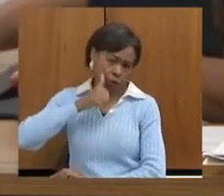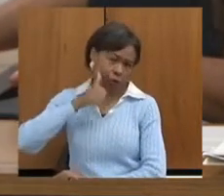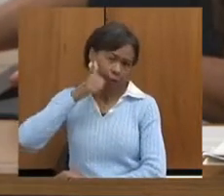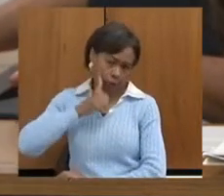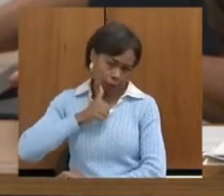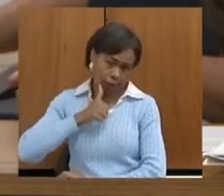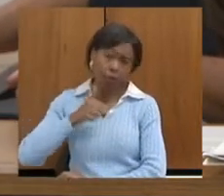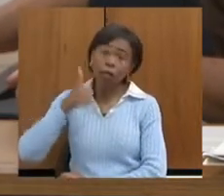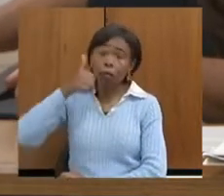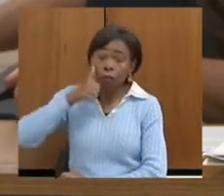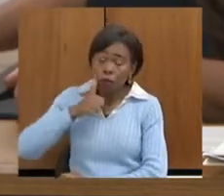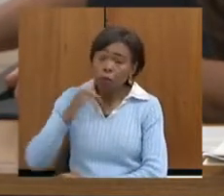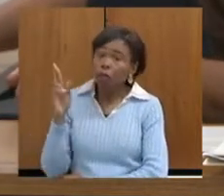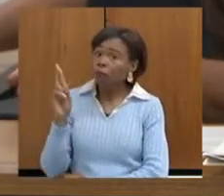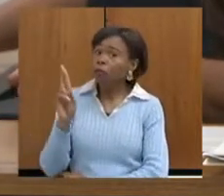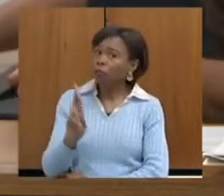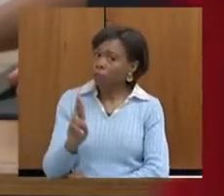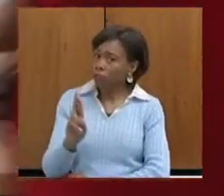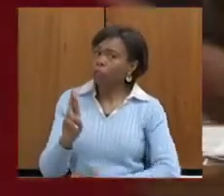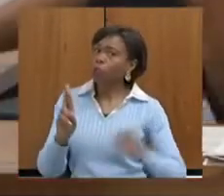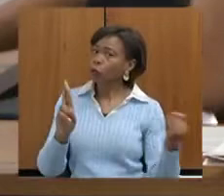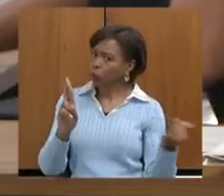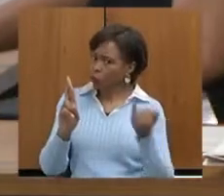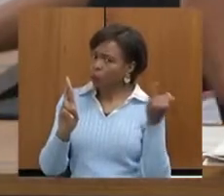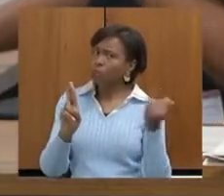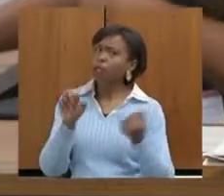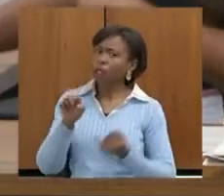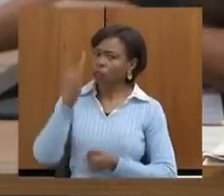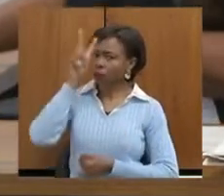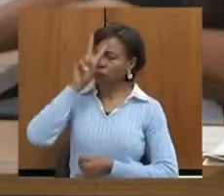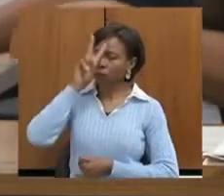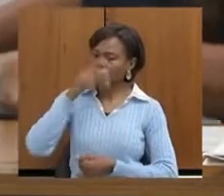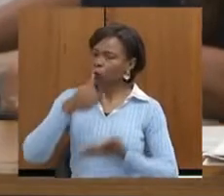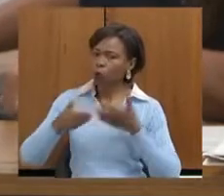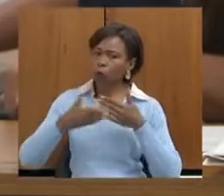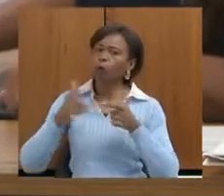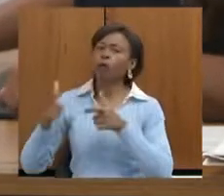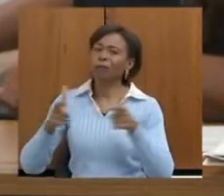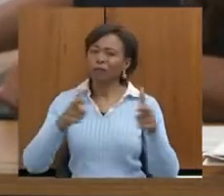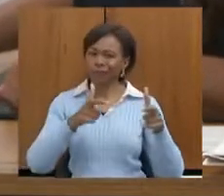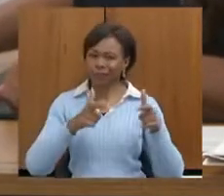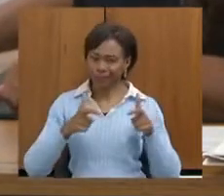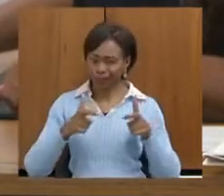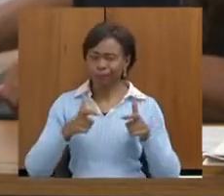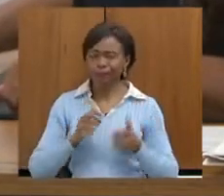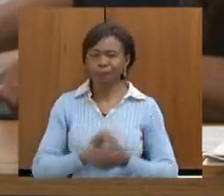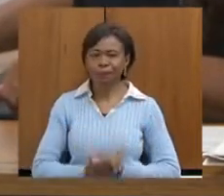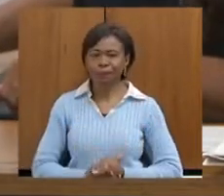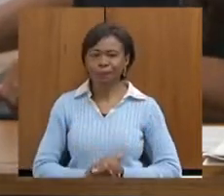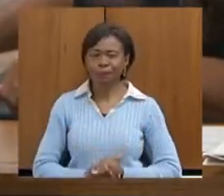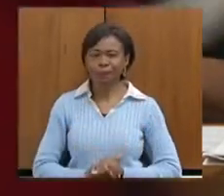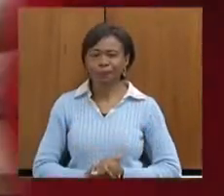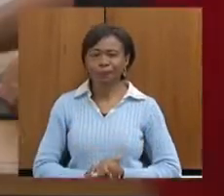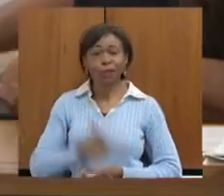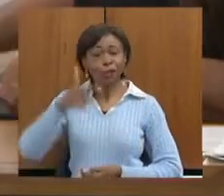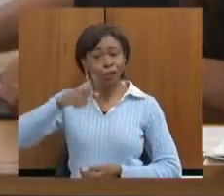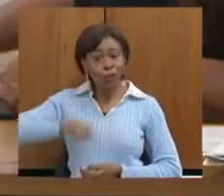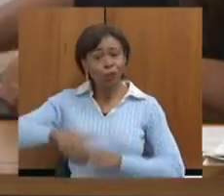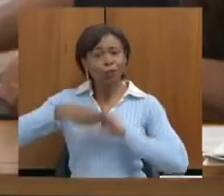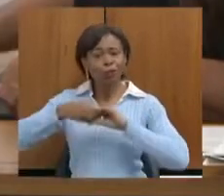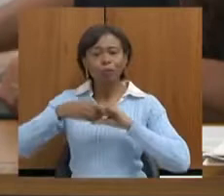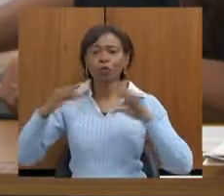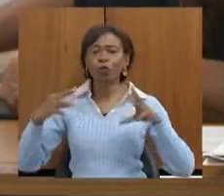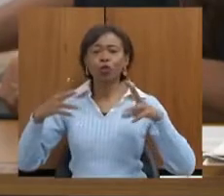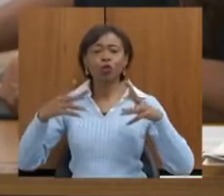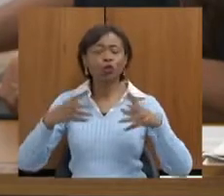essenciais de serem lembrados em todos os lugares em que nós estivermos né cumprimentos mais uma vez